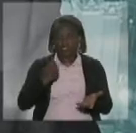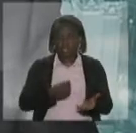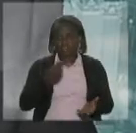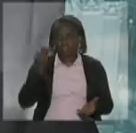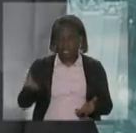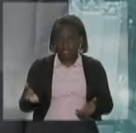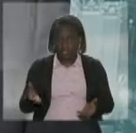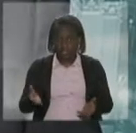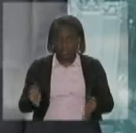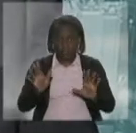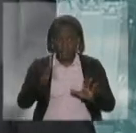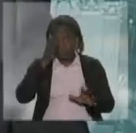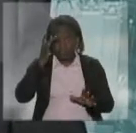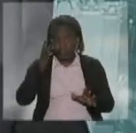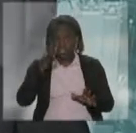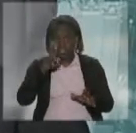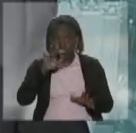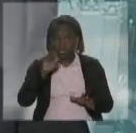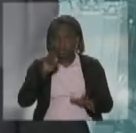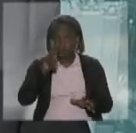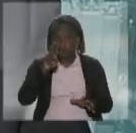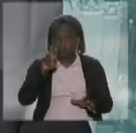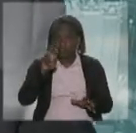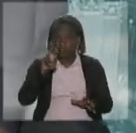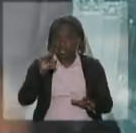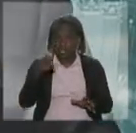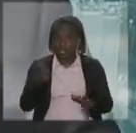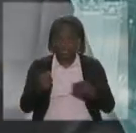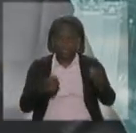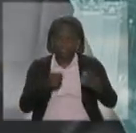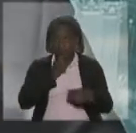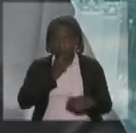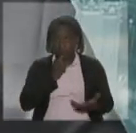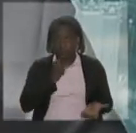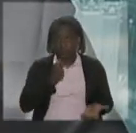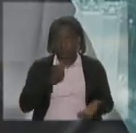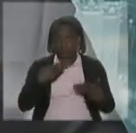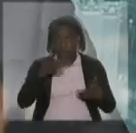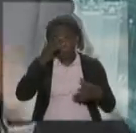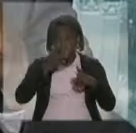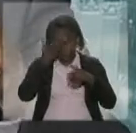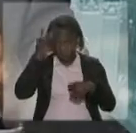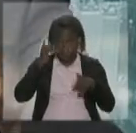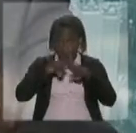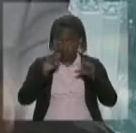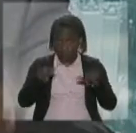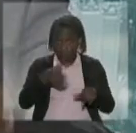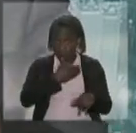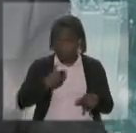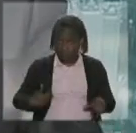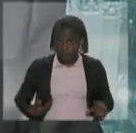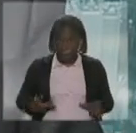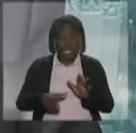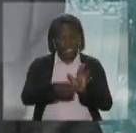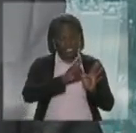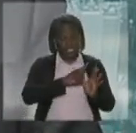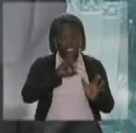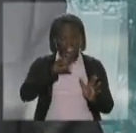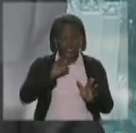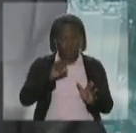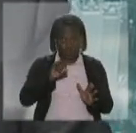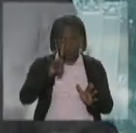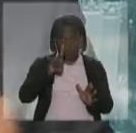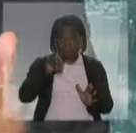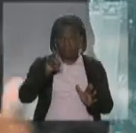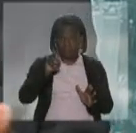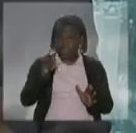quem não recebe o rio previdência aí o servidor que antes da criação do rio previdência